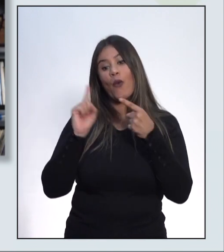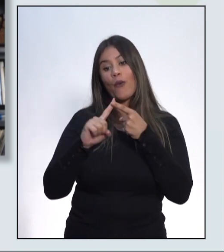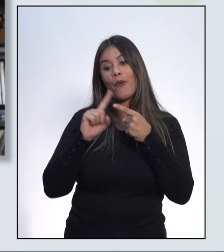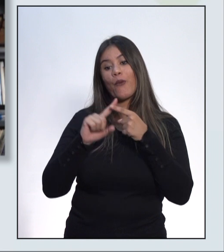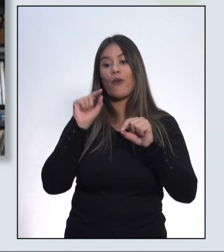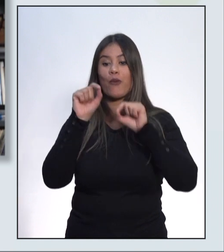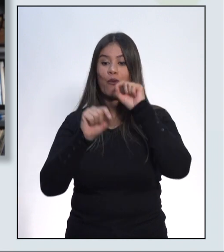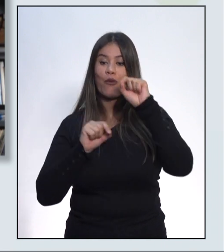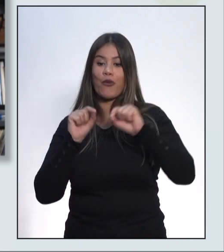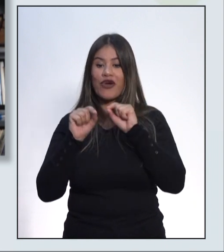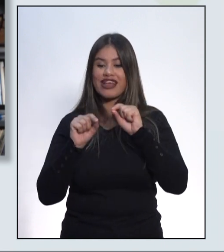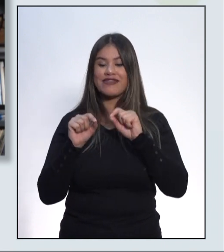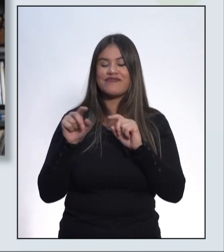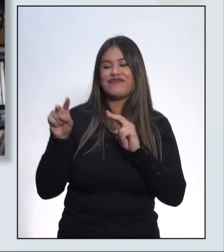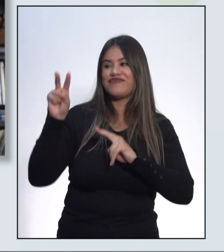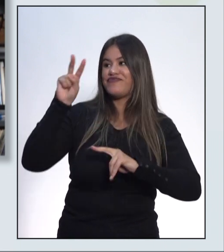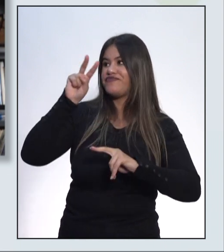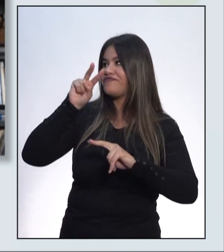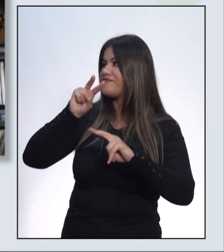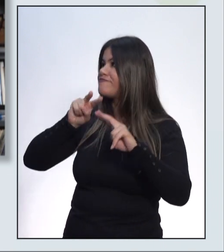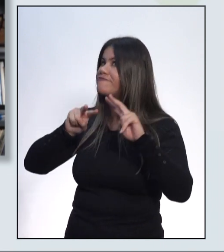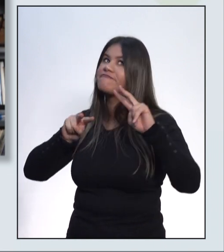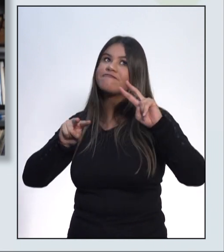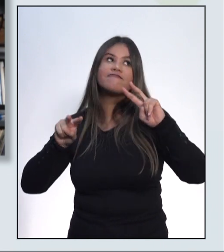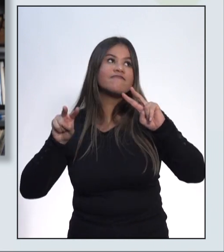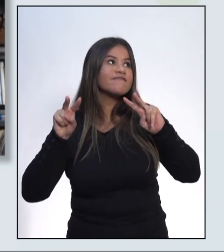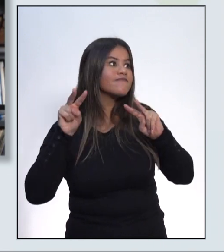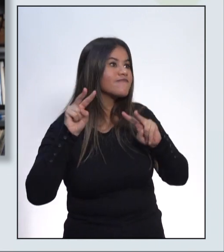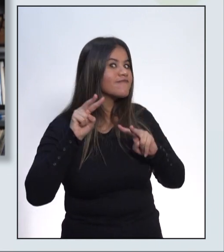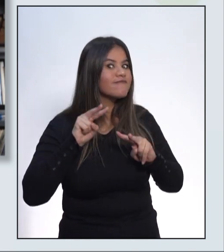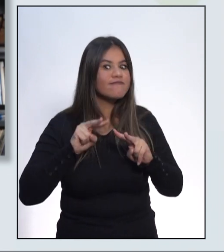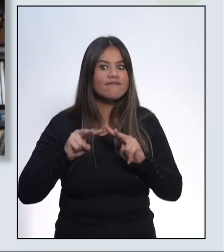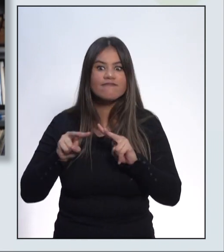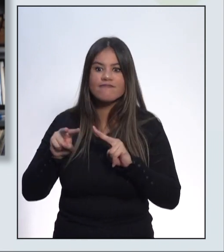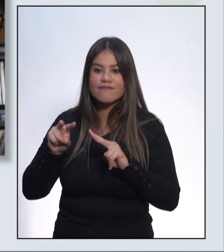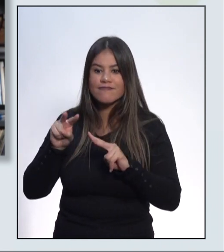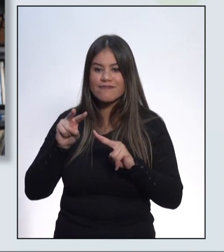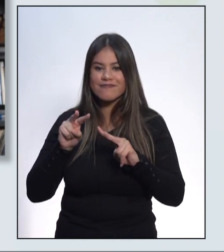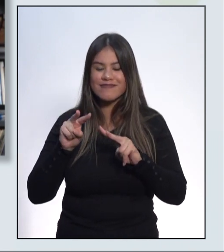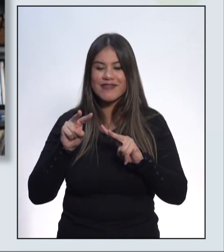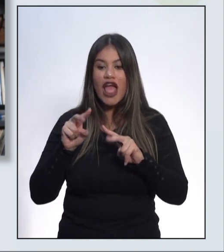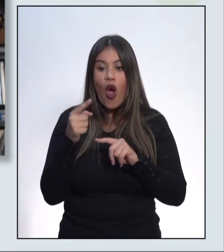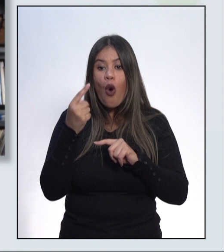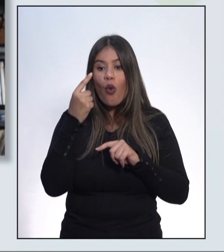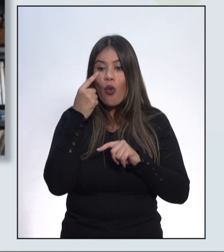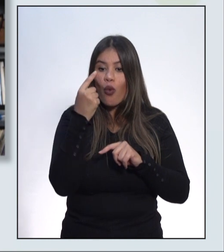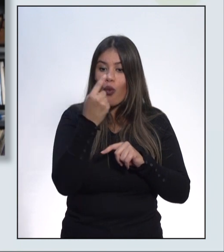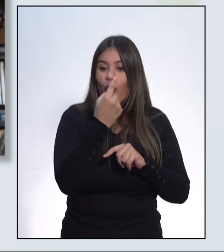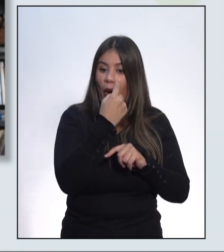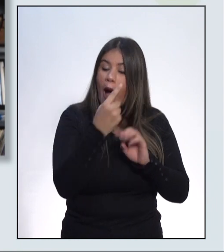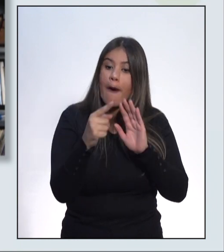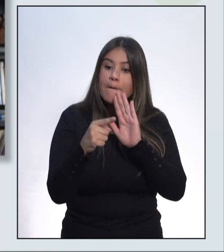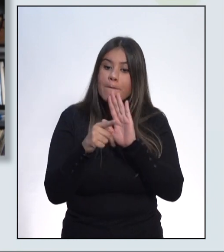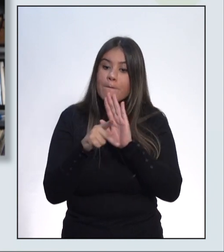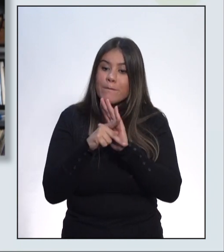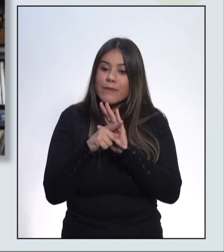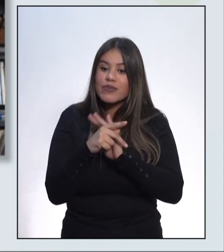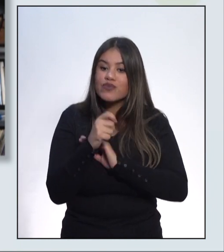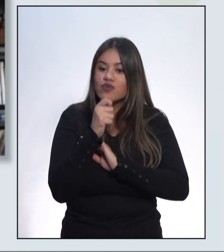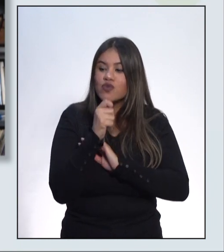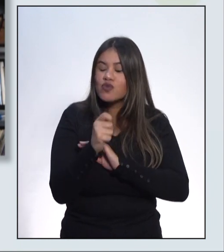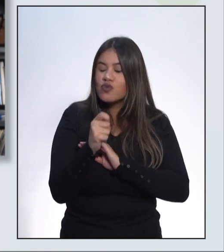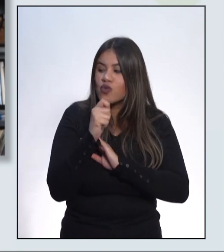da observação. A gente precisa desenvolver o olhar jornalístico para as coisas, é olhar para